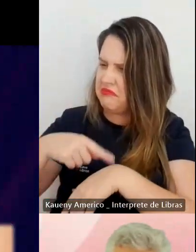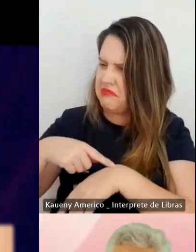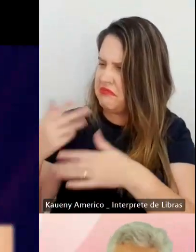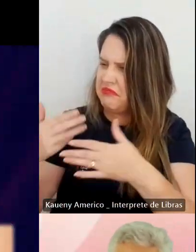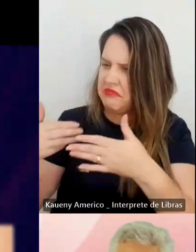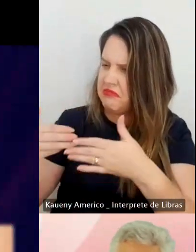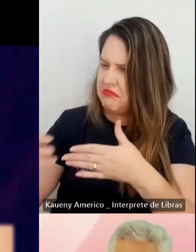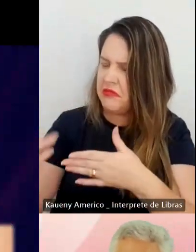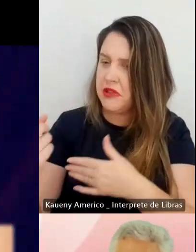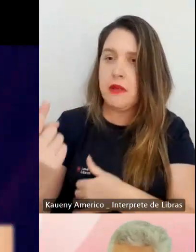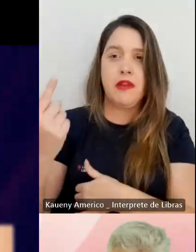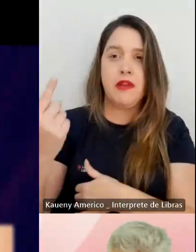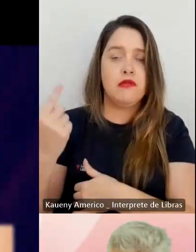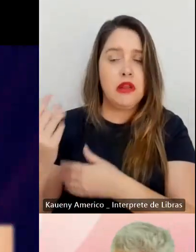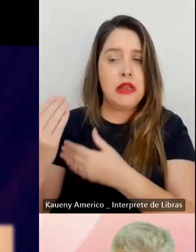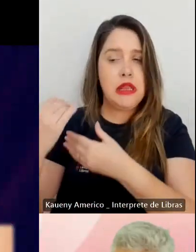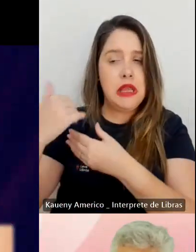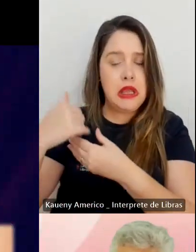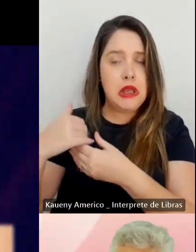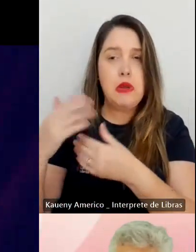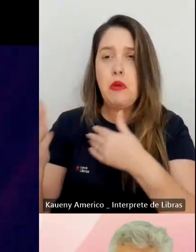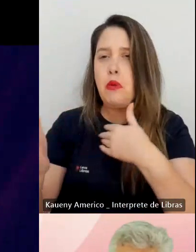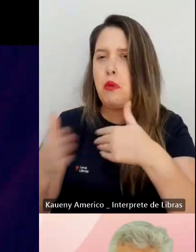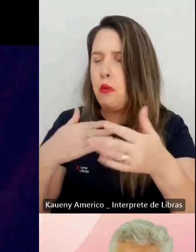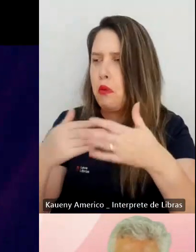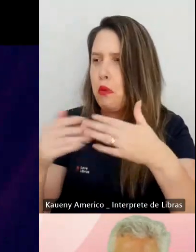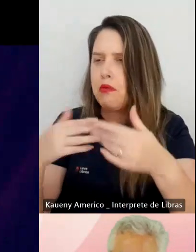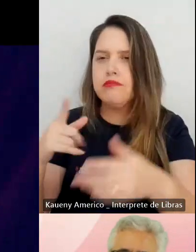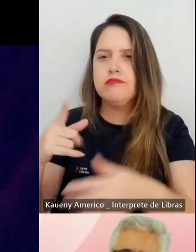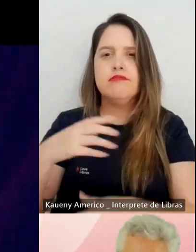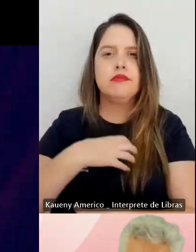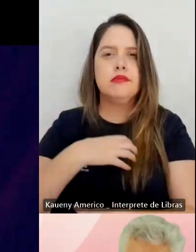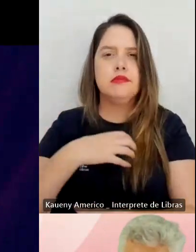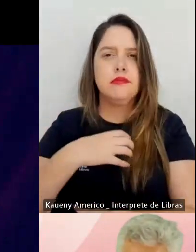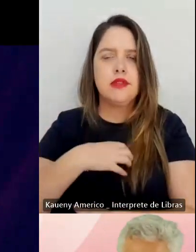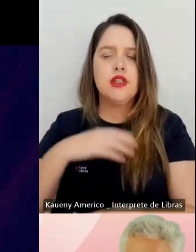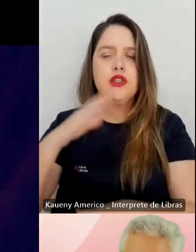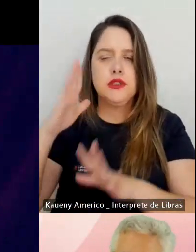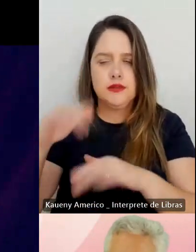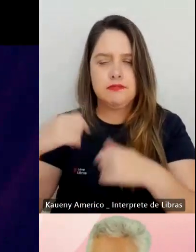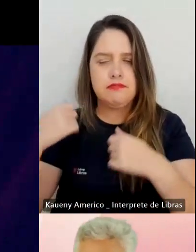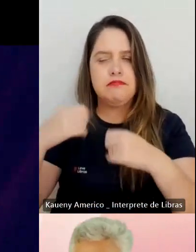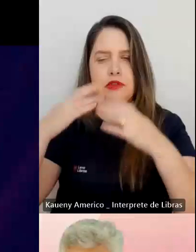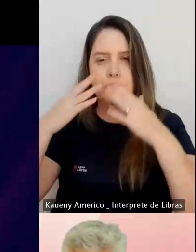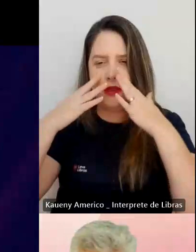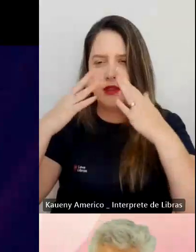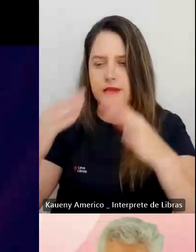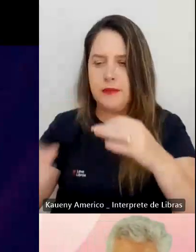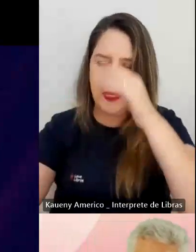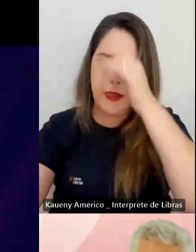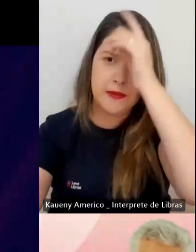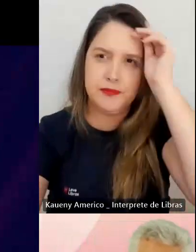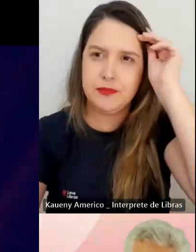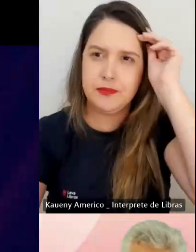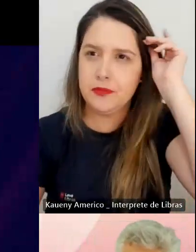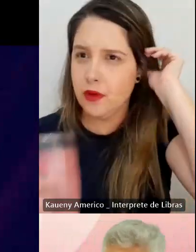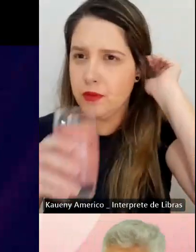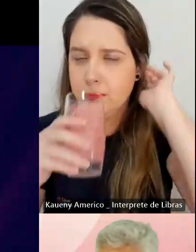dentro. Então, qualquer alteração nesse sentido tem que chamar a atenção. Aqui vai só um